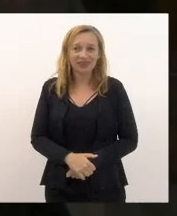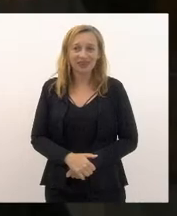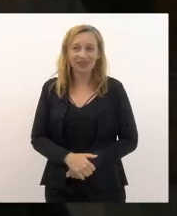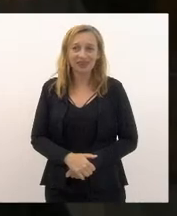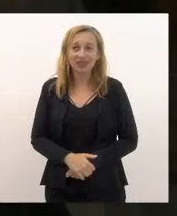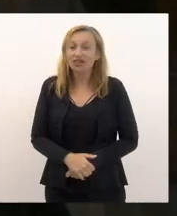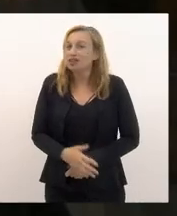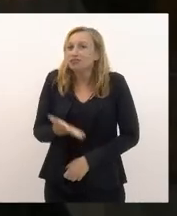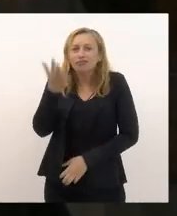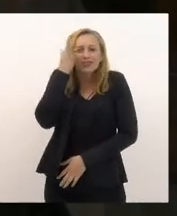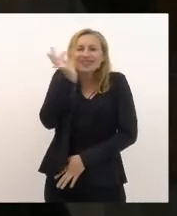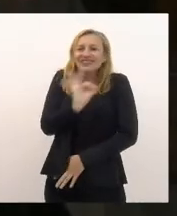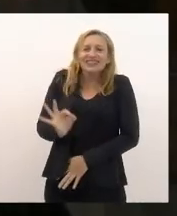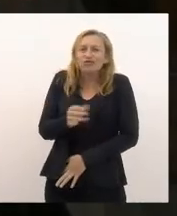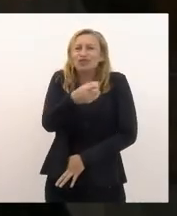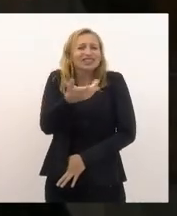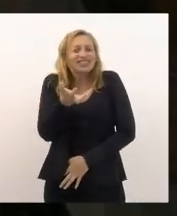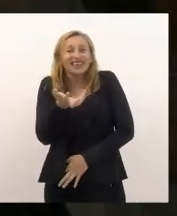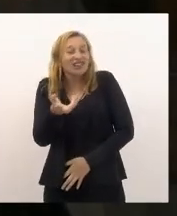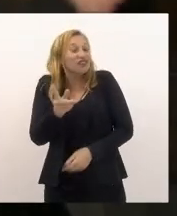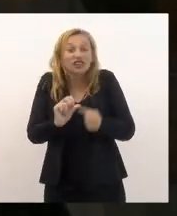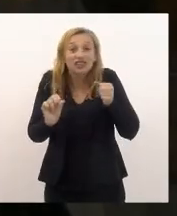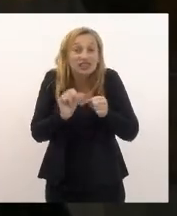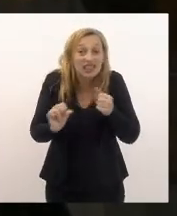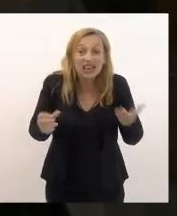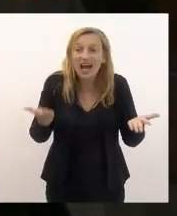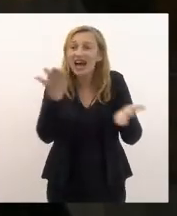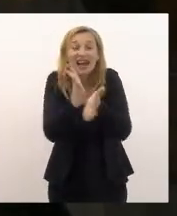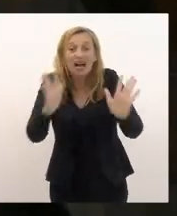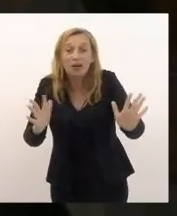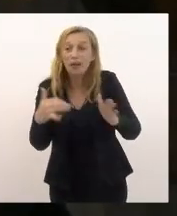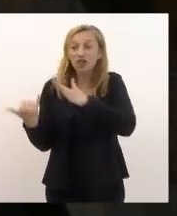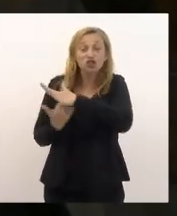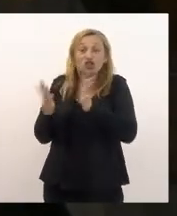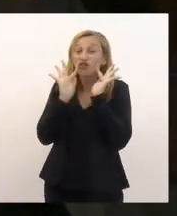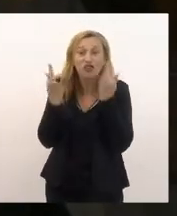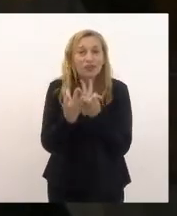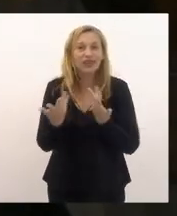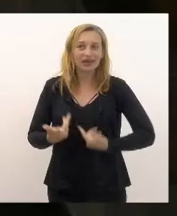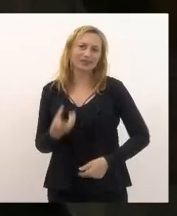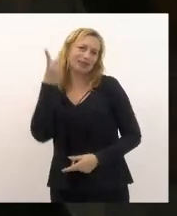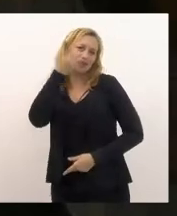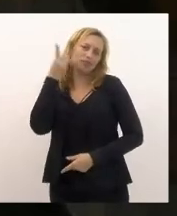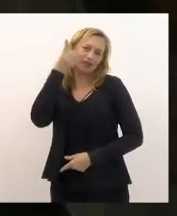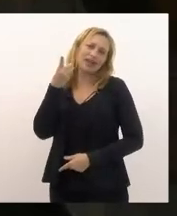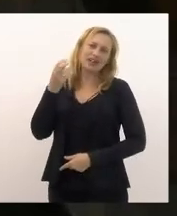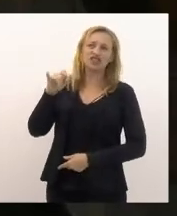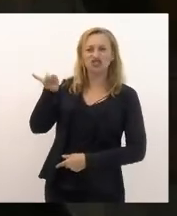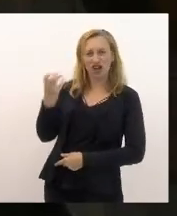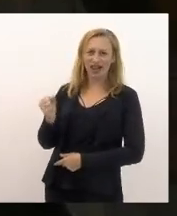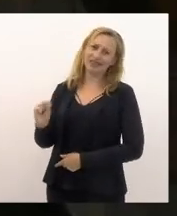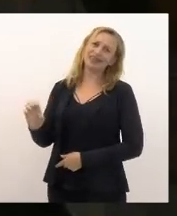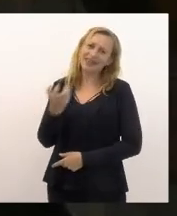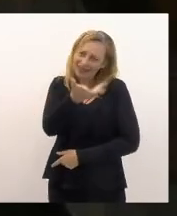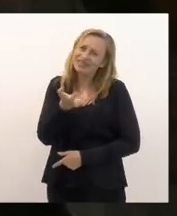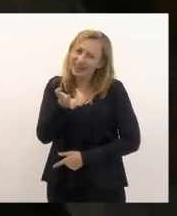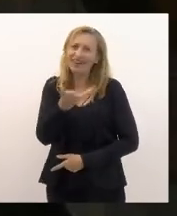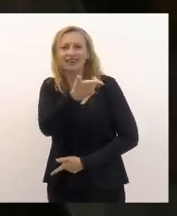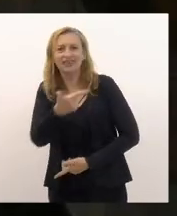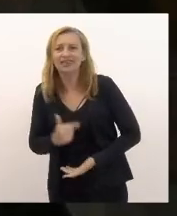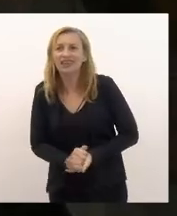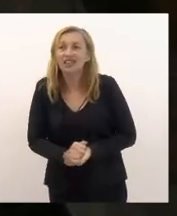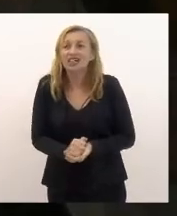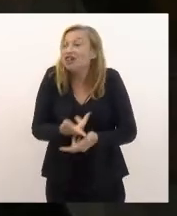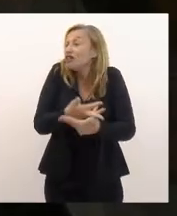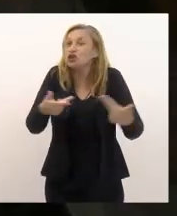Não dá para entender o que vocês querem fazer. Querem acabar com a instituição família. deputado Charles Batista. É isso que eles querem.